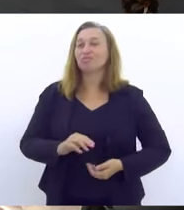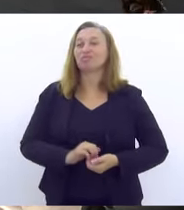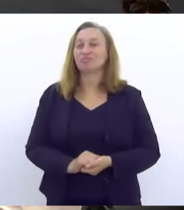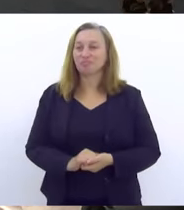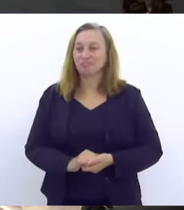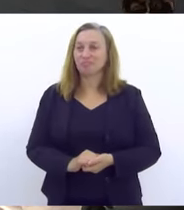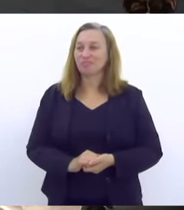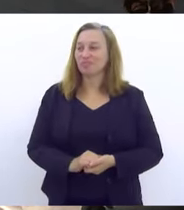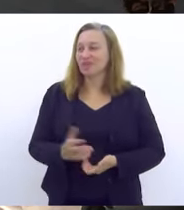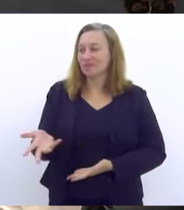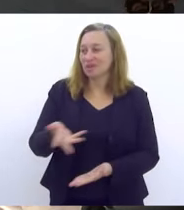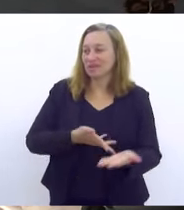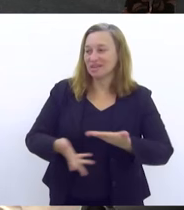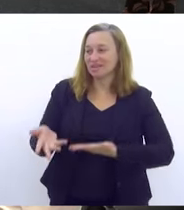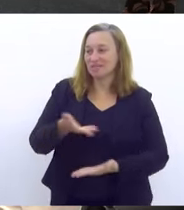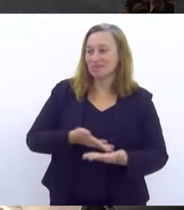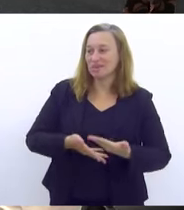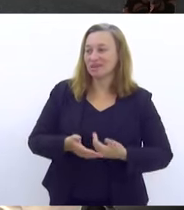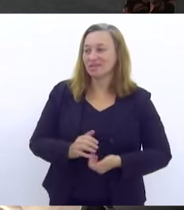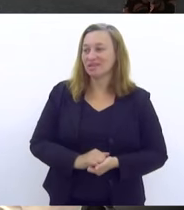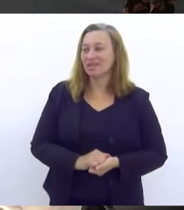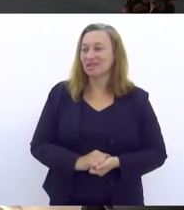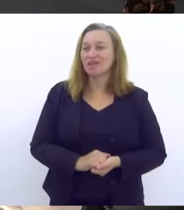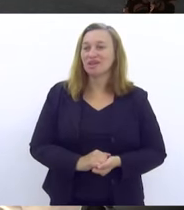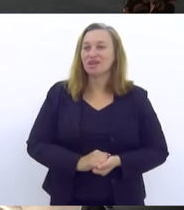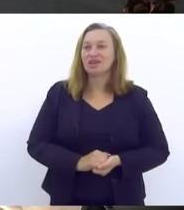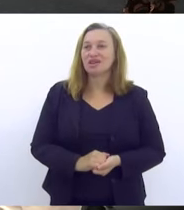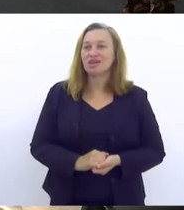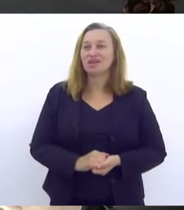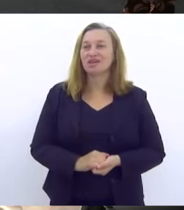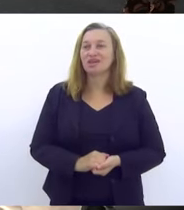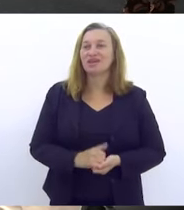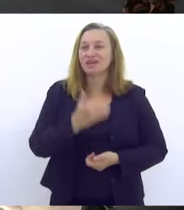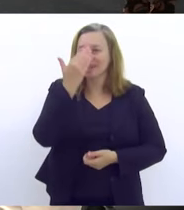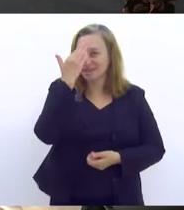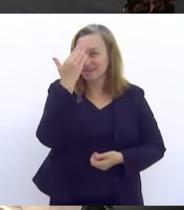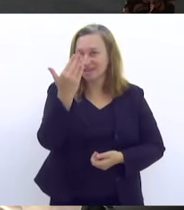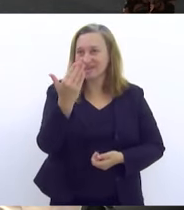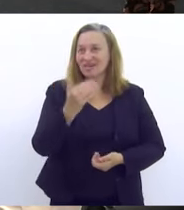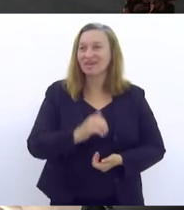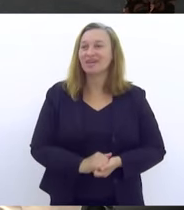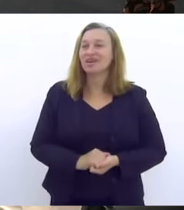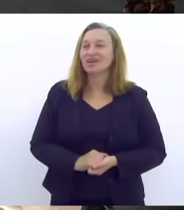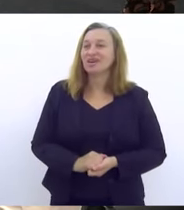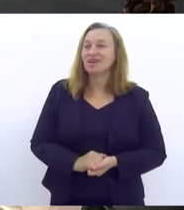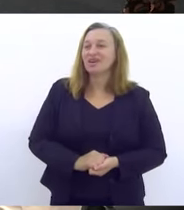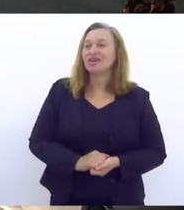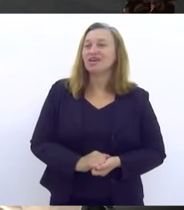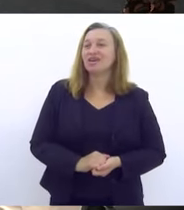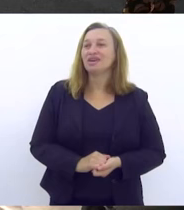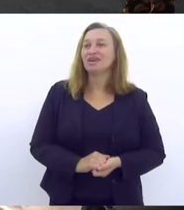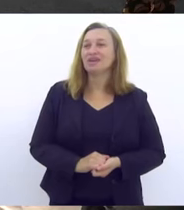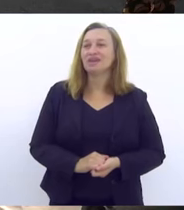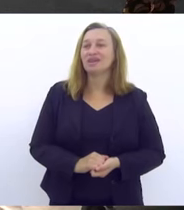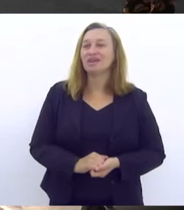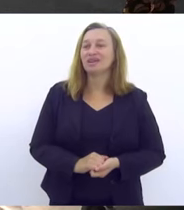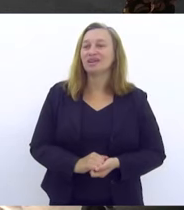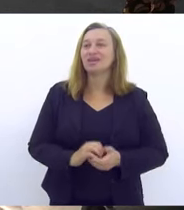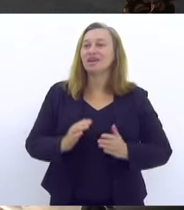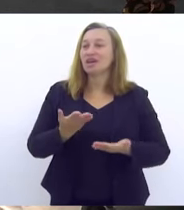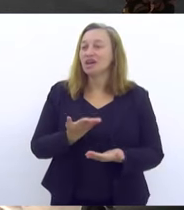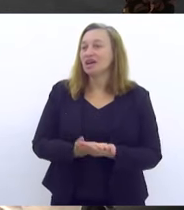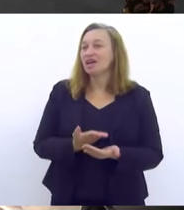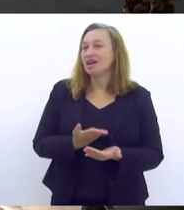participar dessa cerimônia. E eu gostaria de agradecer a todas as tias da IBI, porque nós